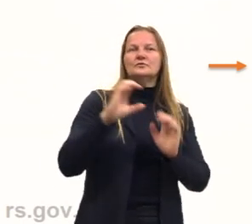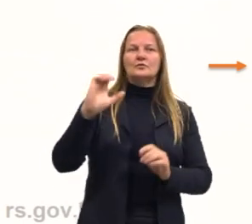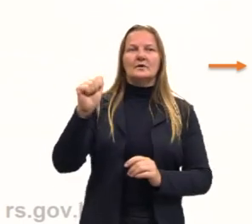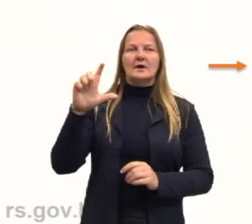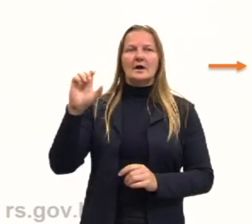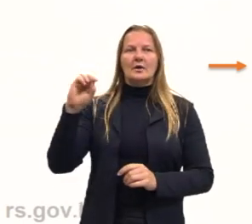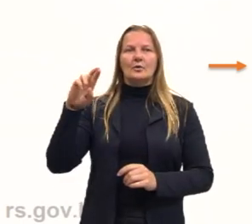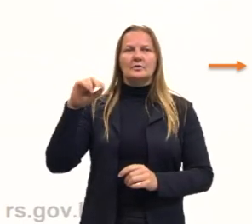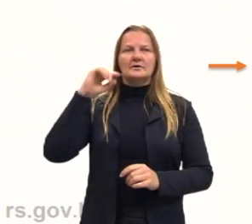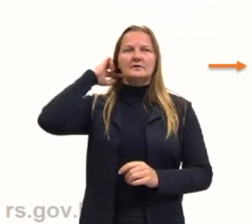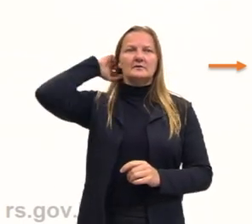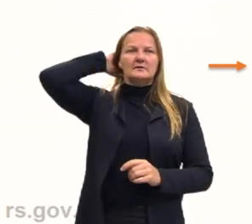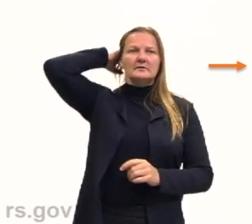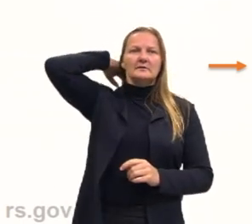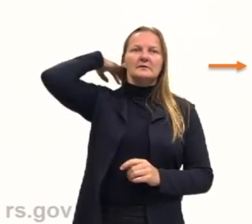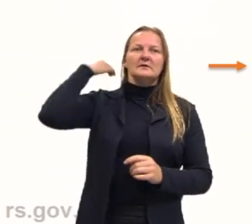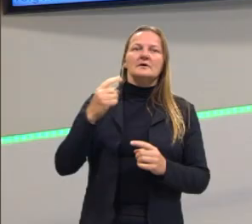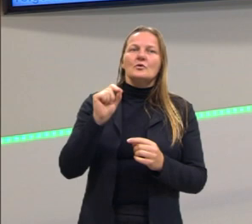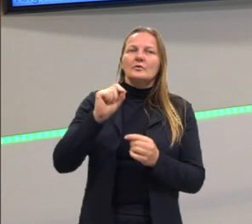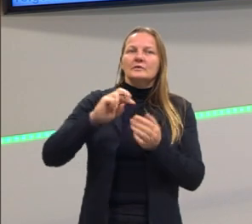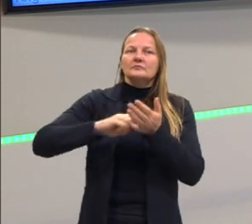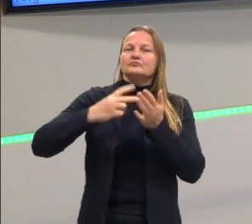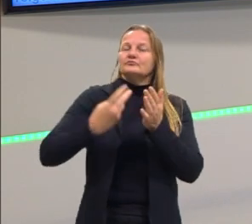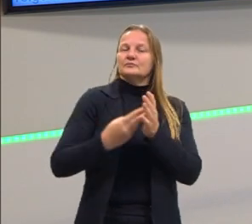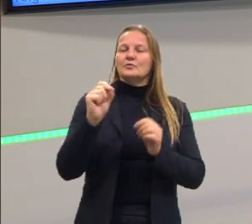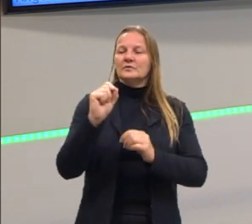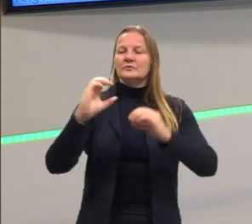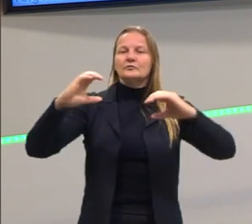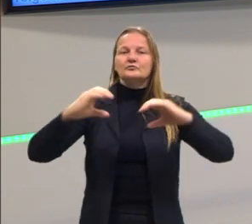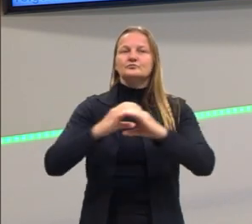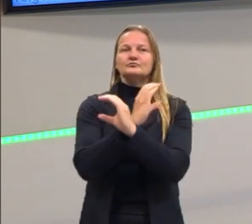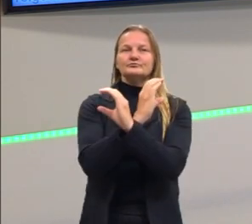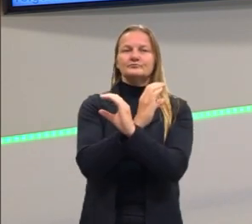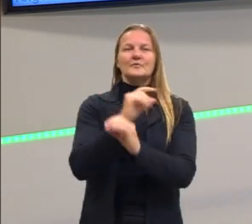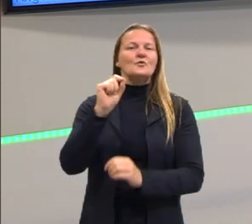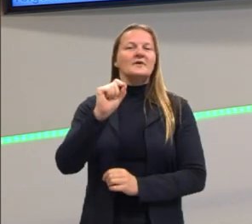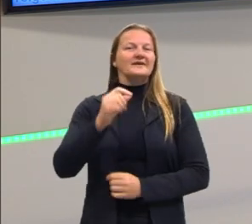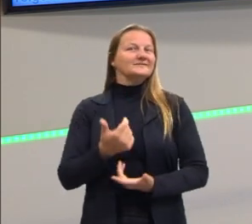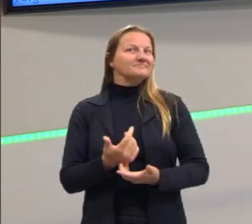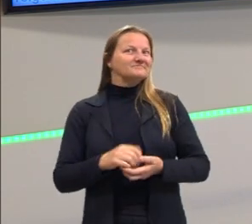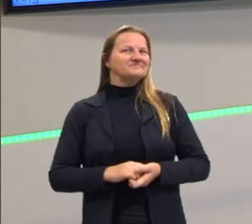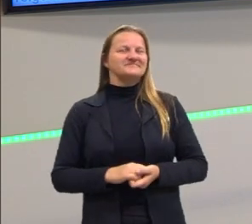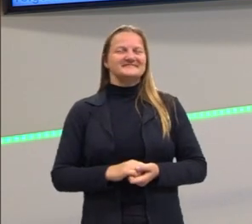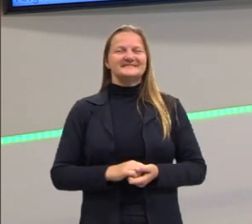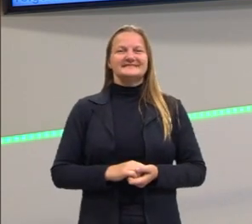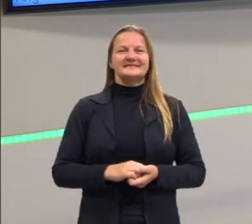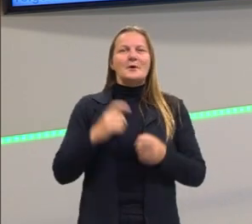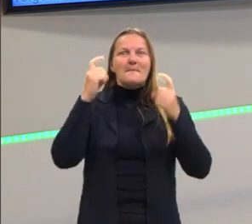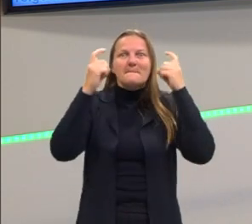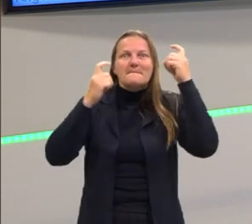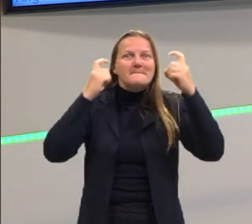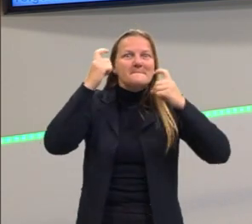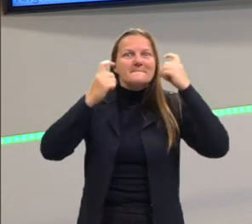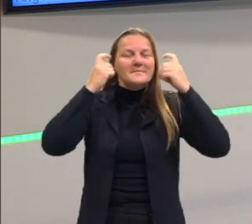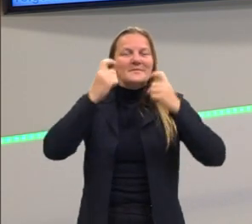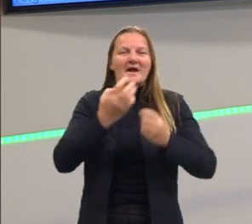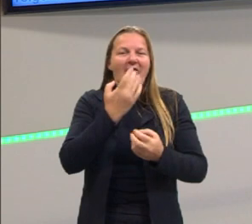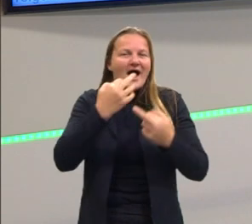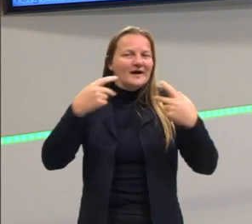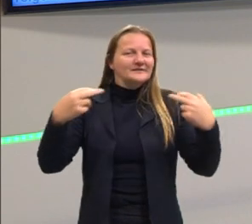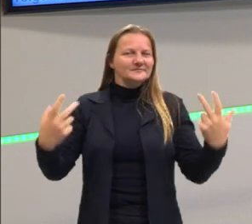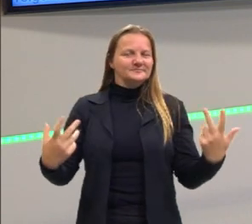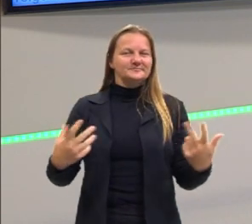fica sem entender mais ou menos o que que são essas benditas que se preocupam ainda nasce